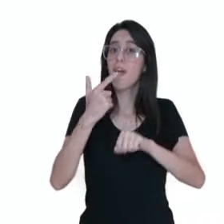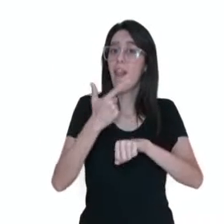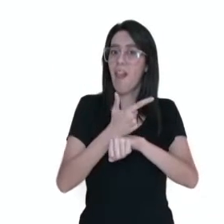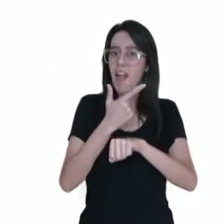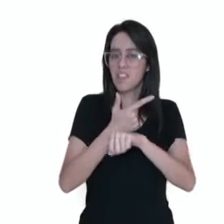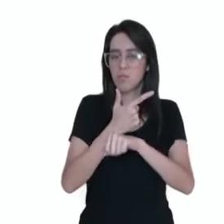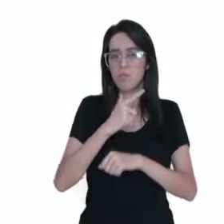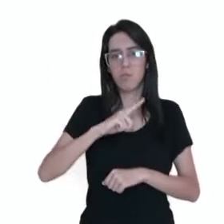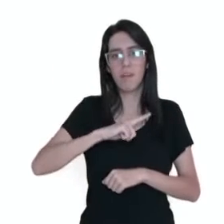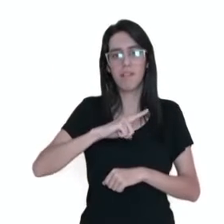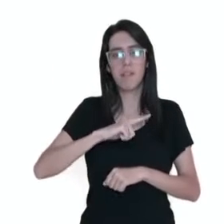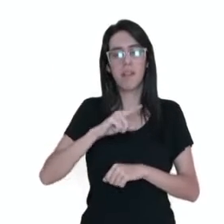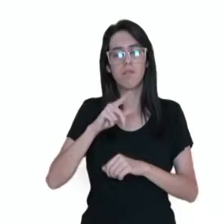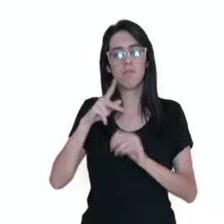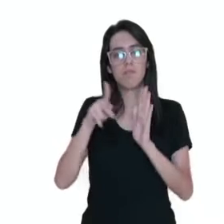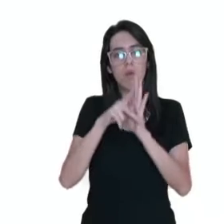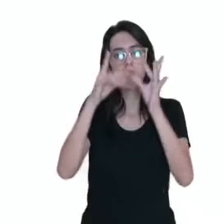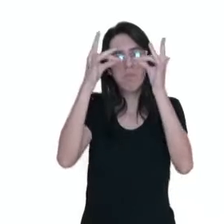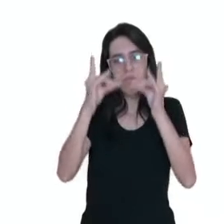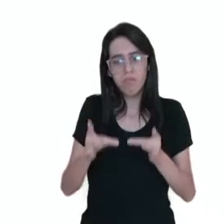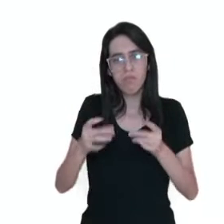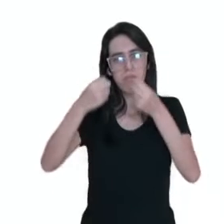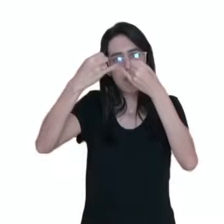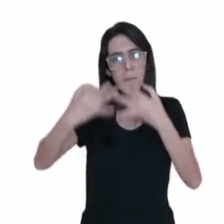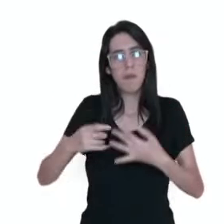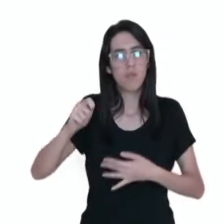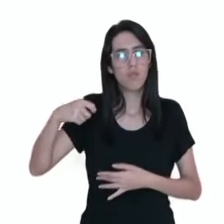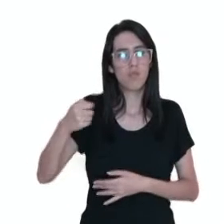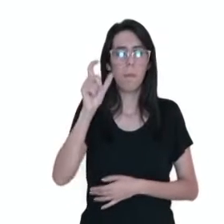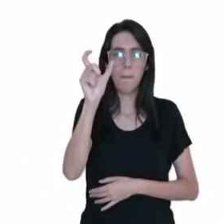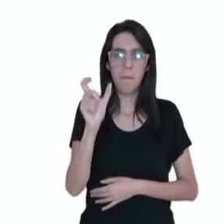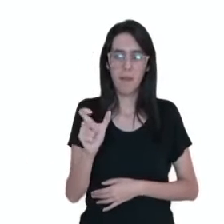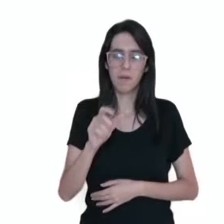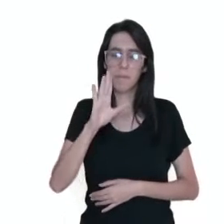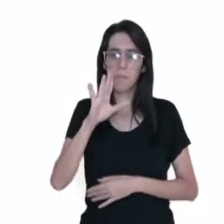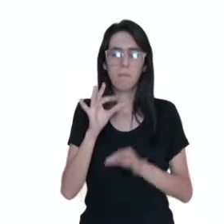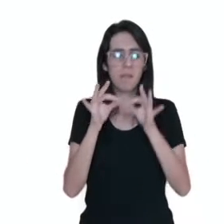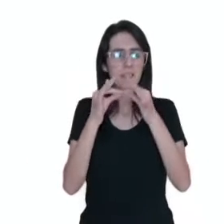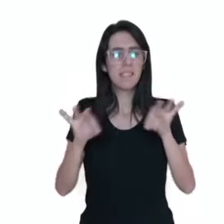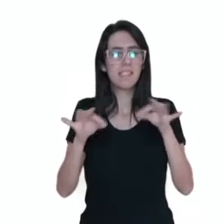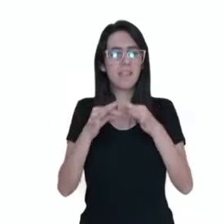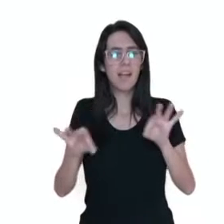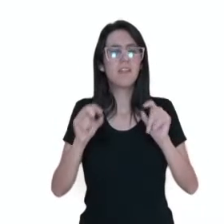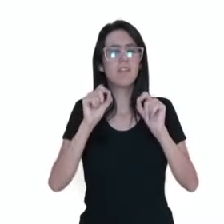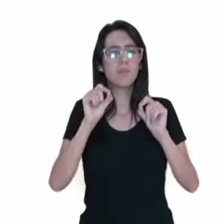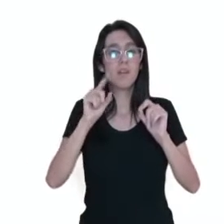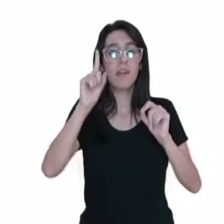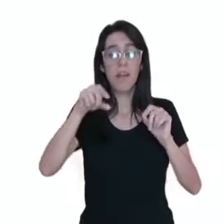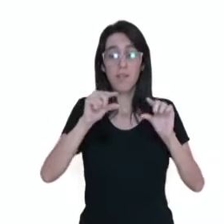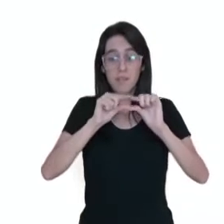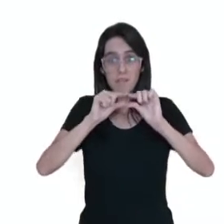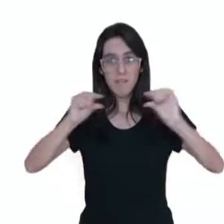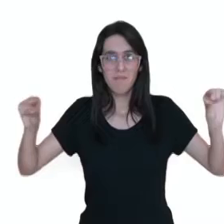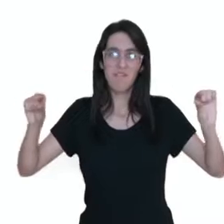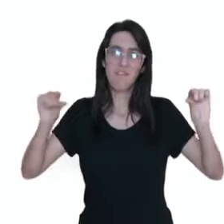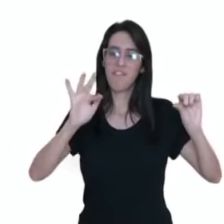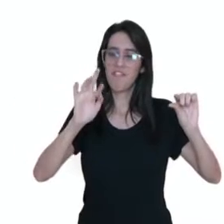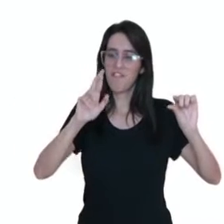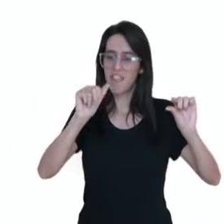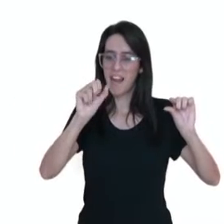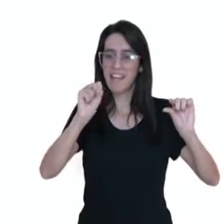pela situação discursiva das palavras. Sintaticamente, é quando eu analiso ele dentro de uma